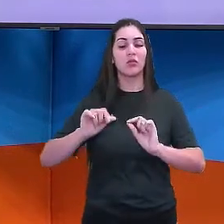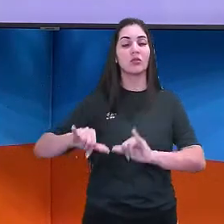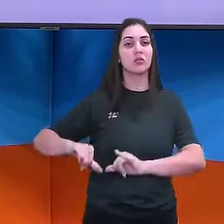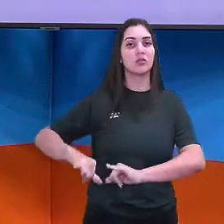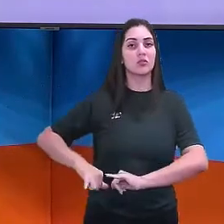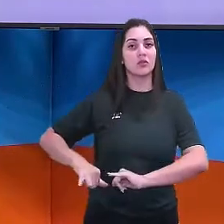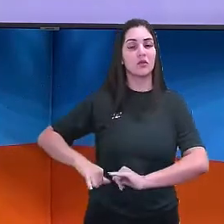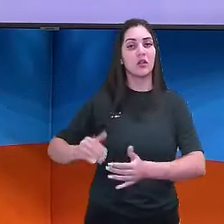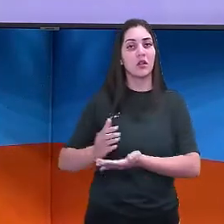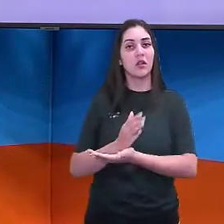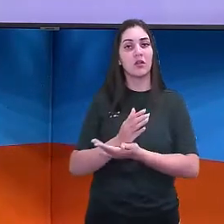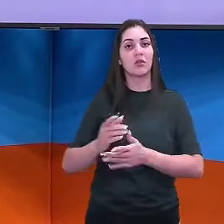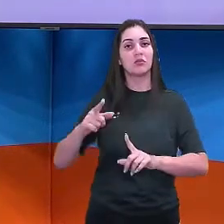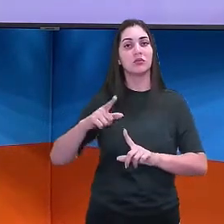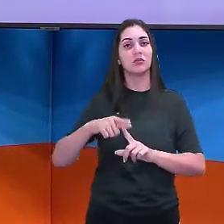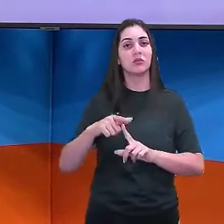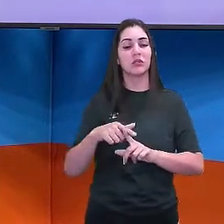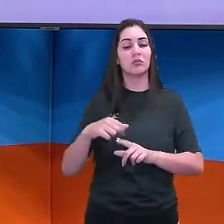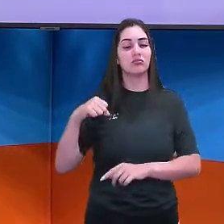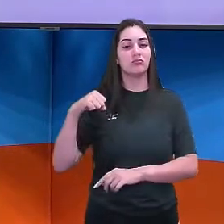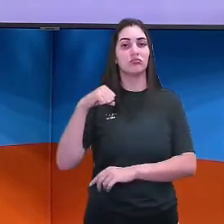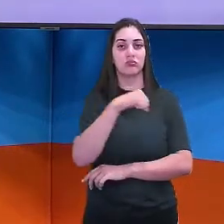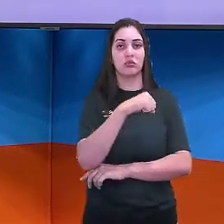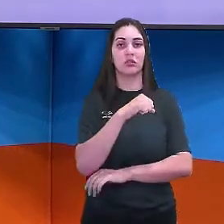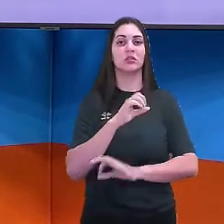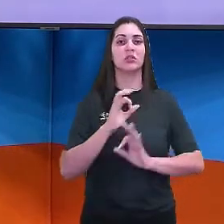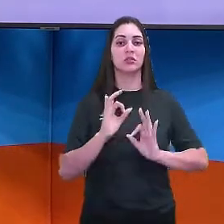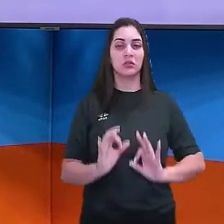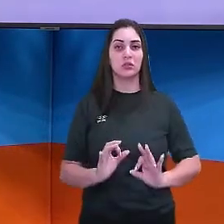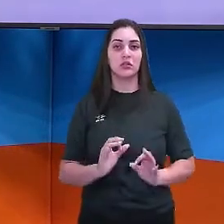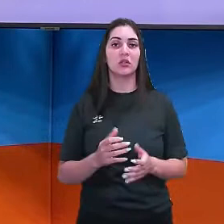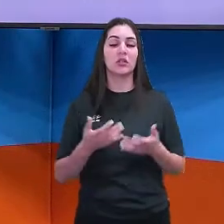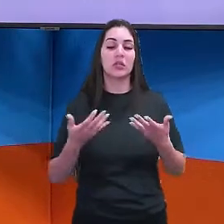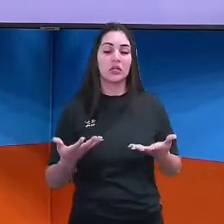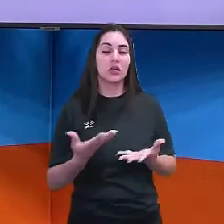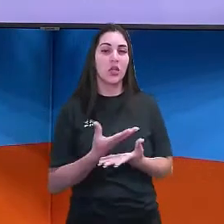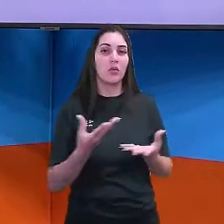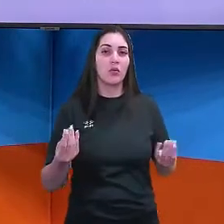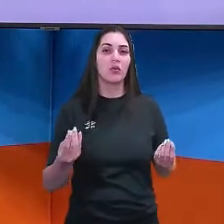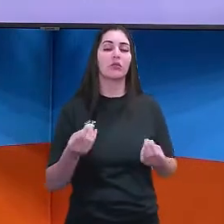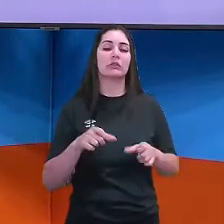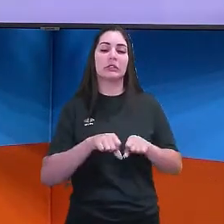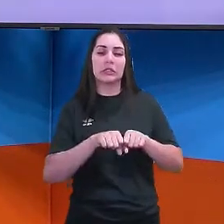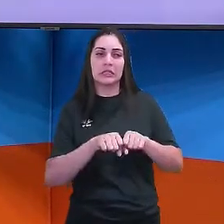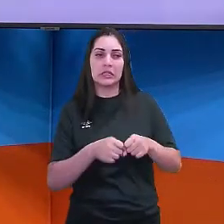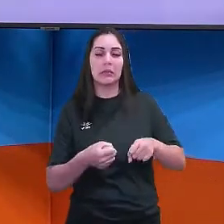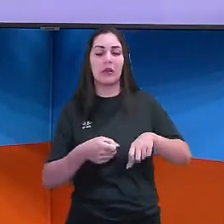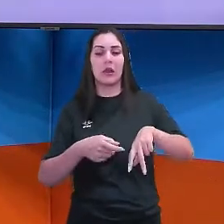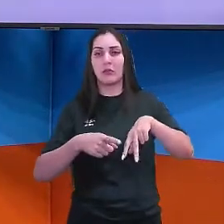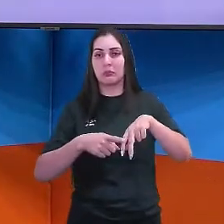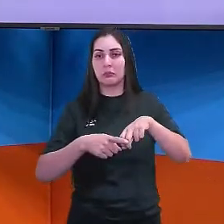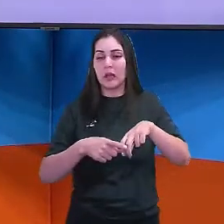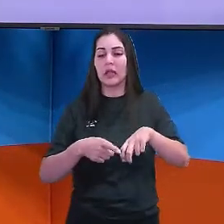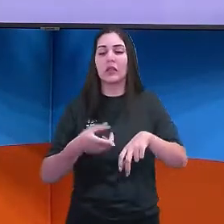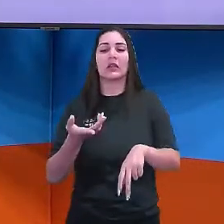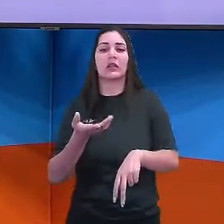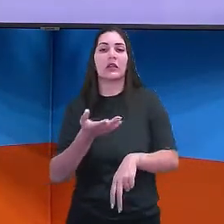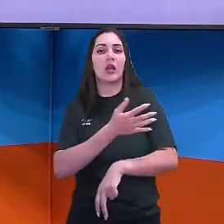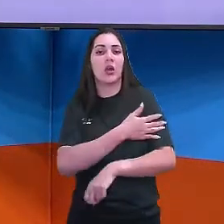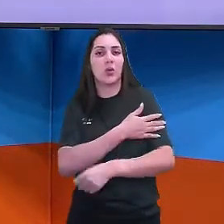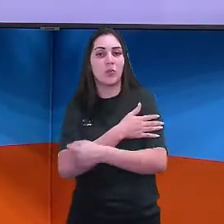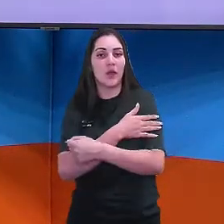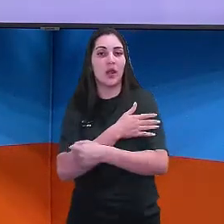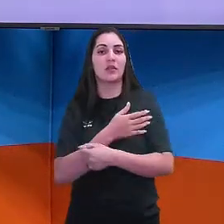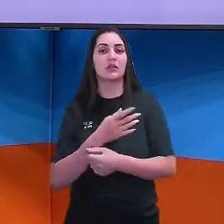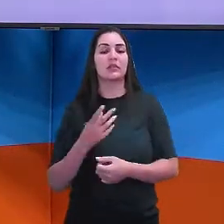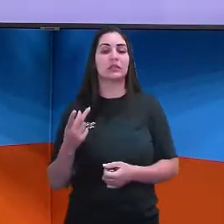sofrer algum tipo de acidente, tá certo? E aí, muitas vezes, quebrar uma perna, né, quebrar um braço e ficar